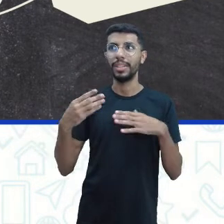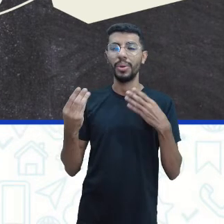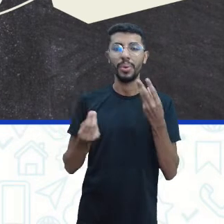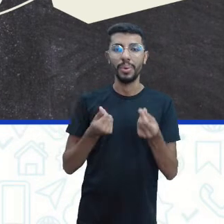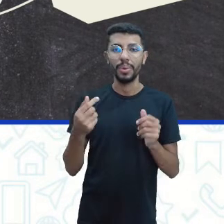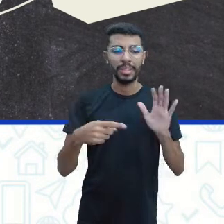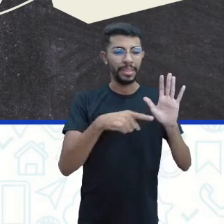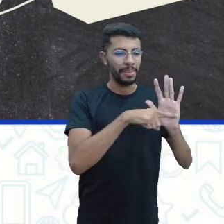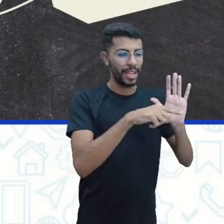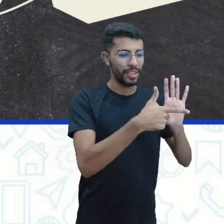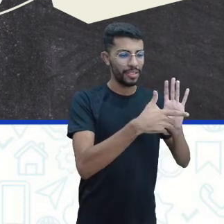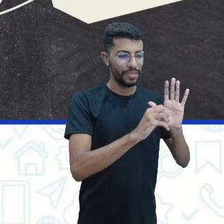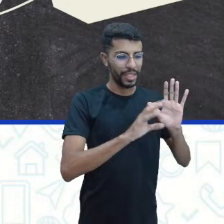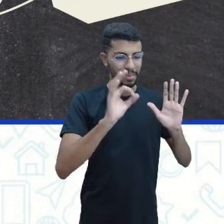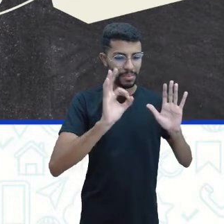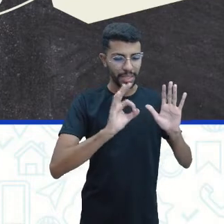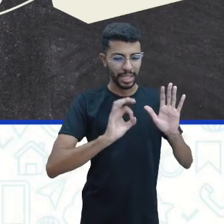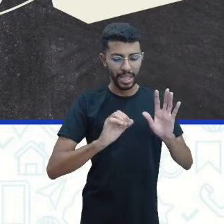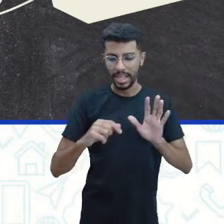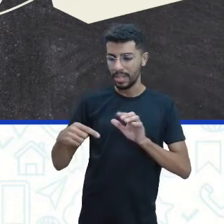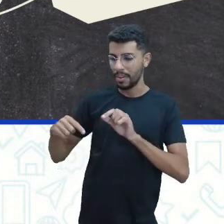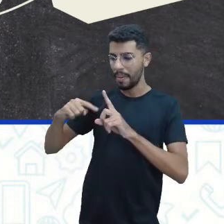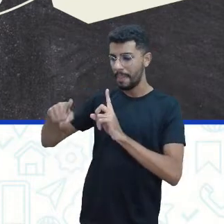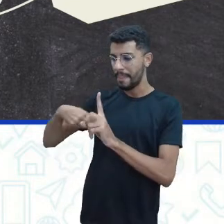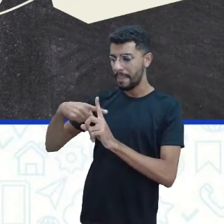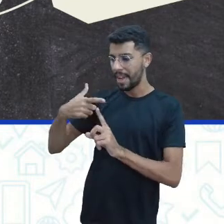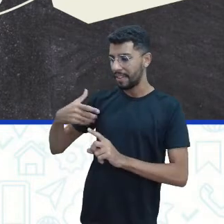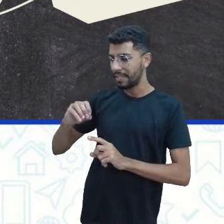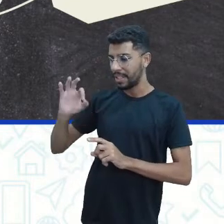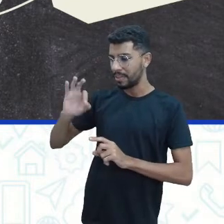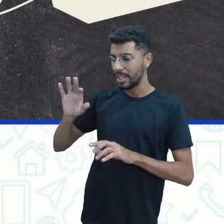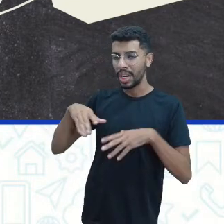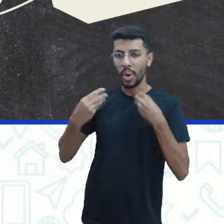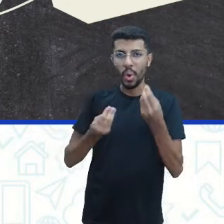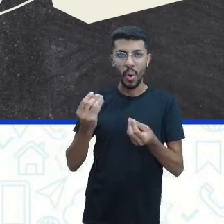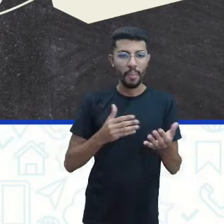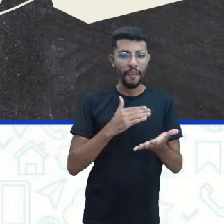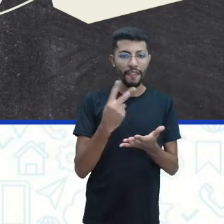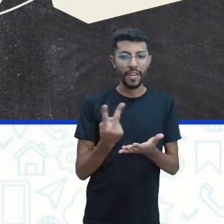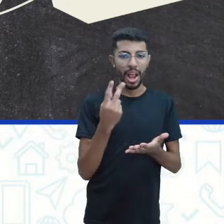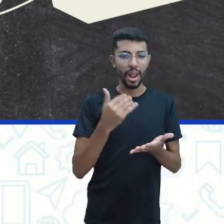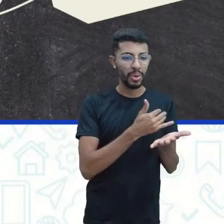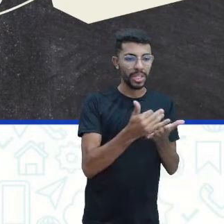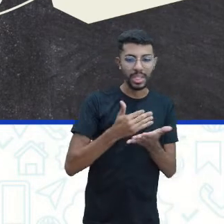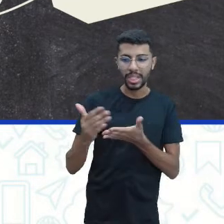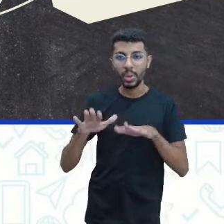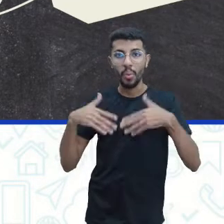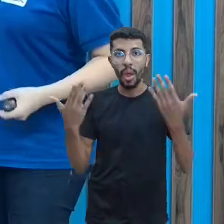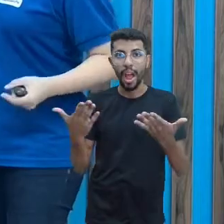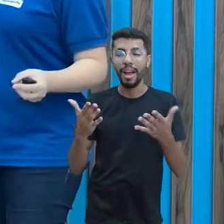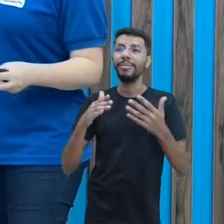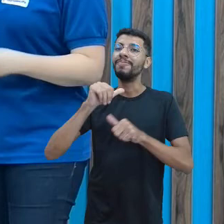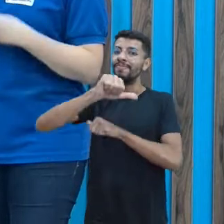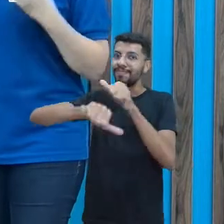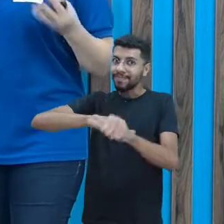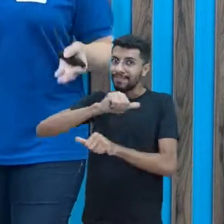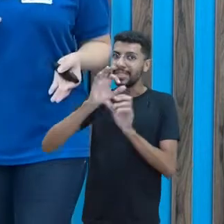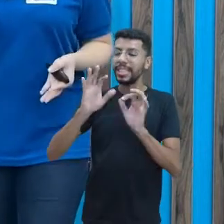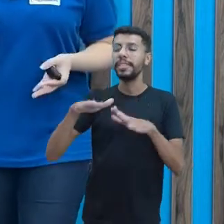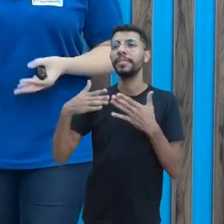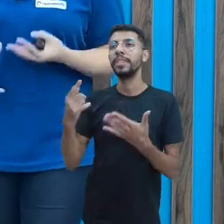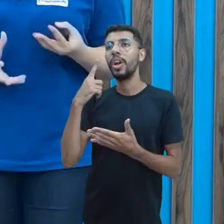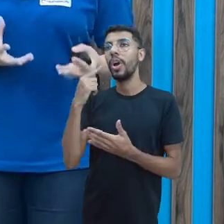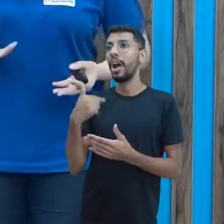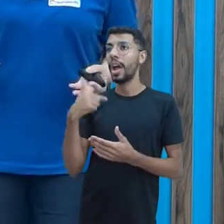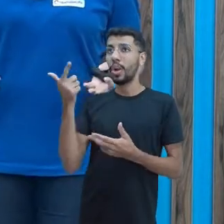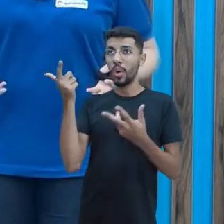esse aumento vai ser no valor inicial, se ele vai ser sucessivo? E aí já muda o cenário, né, gente? Então, pelo que eu consegui observar aqui,